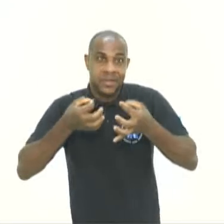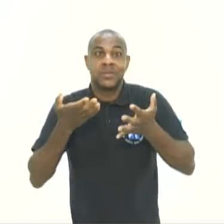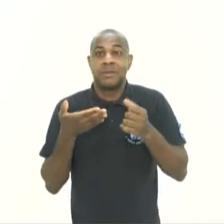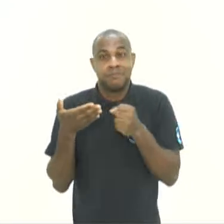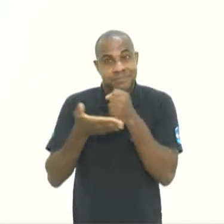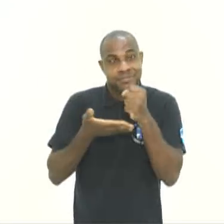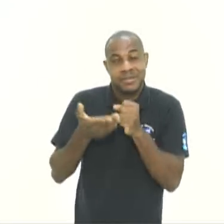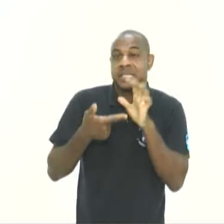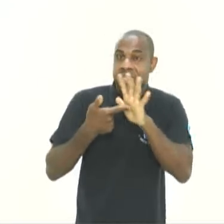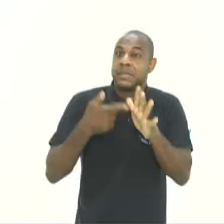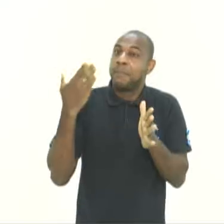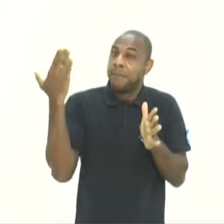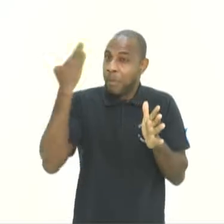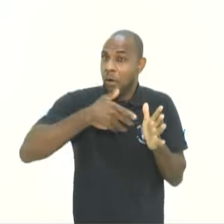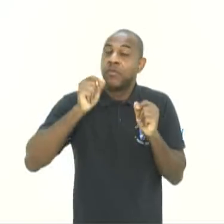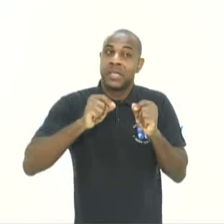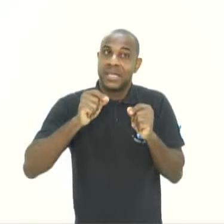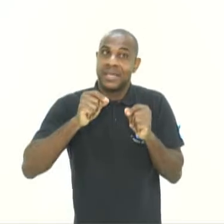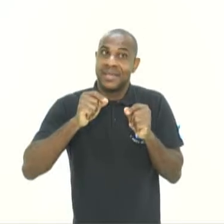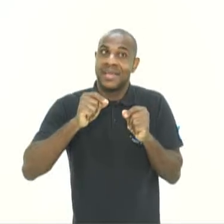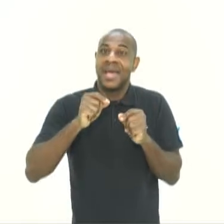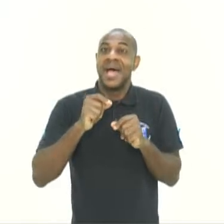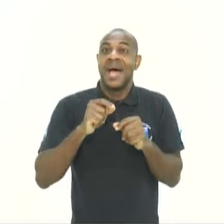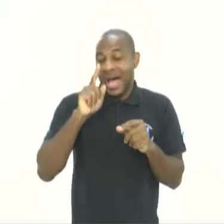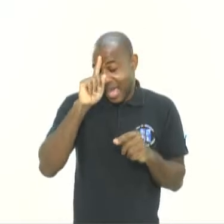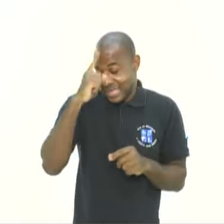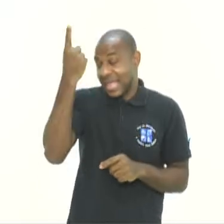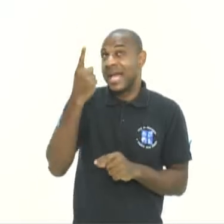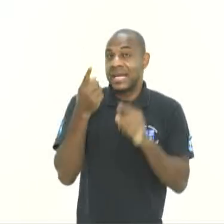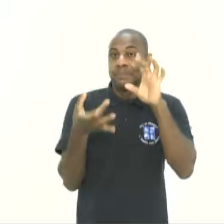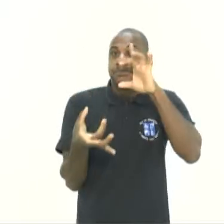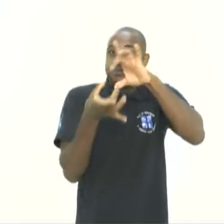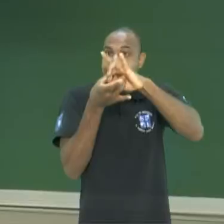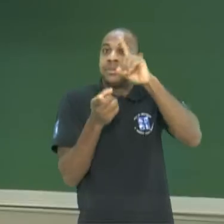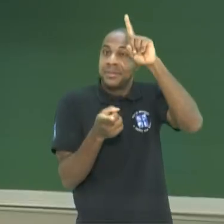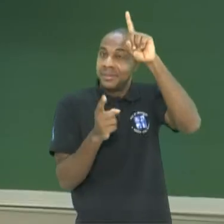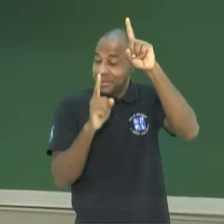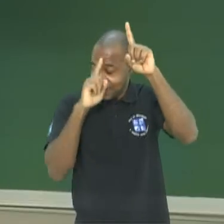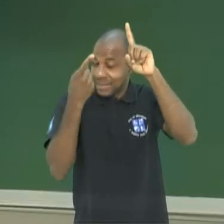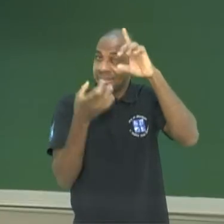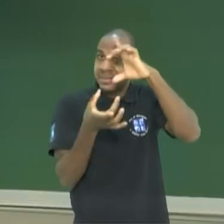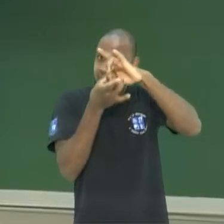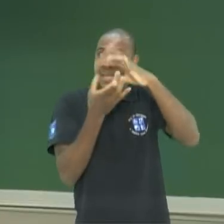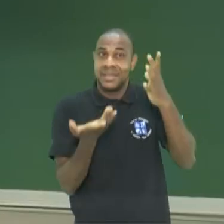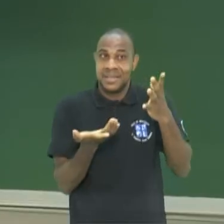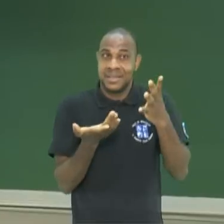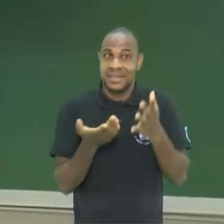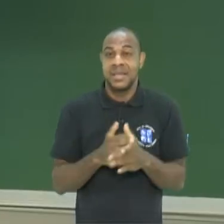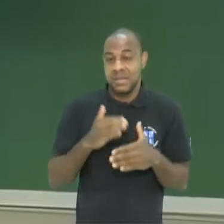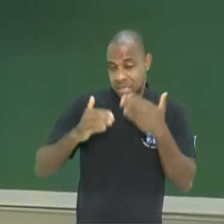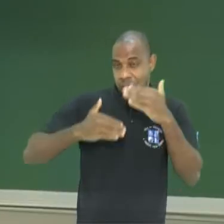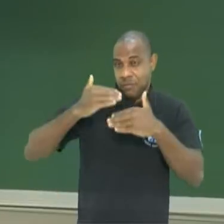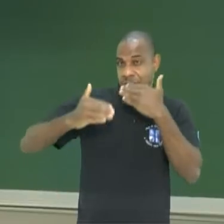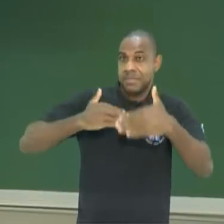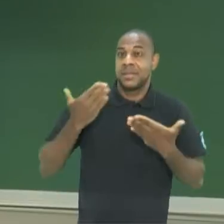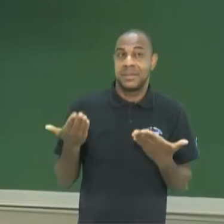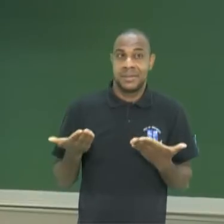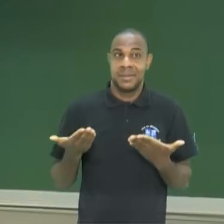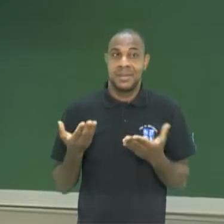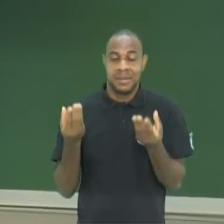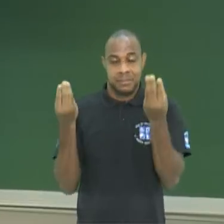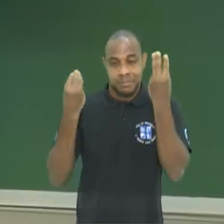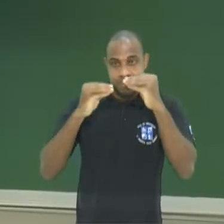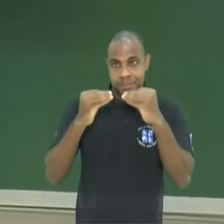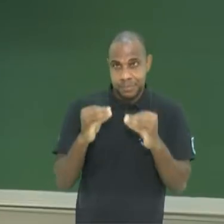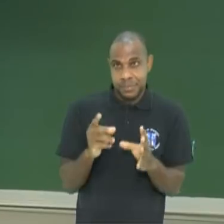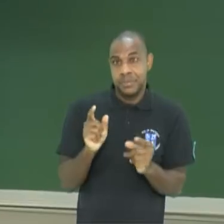e comprovem a tese. Então, você tem a tese, né? Você tem a sua ideia. Lá no desenvolvimento, você vai colocar o quê? Quais